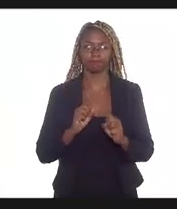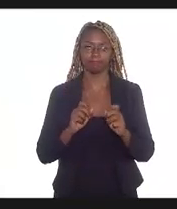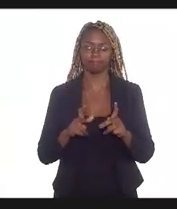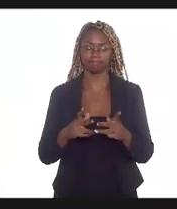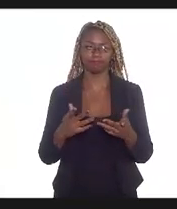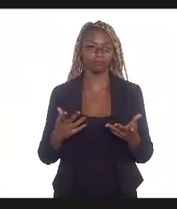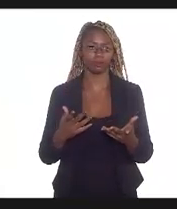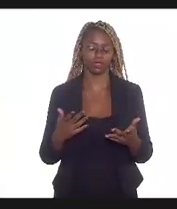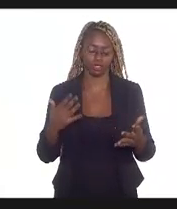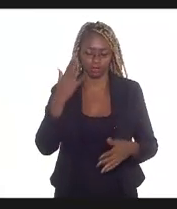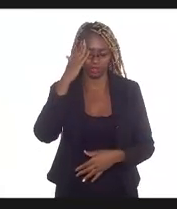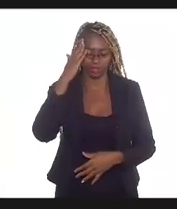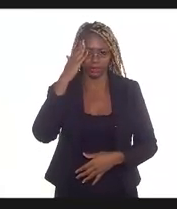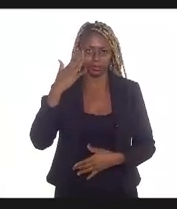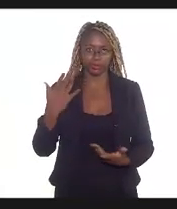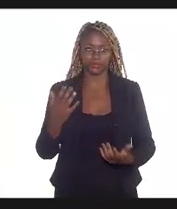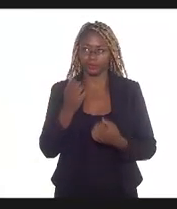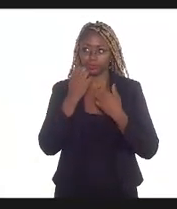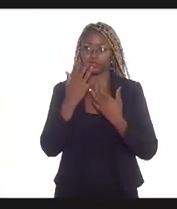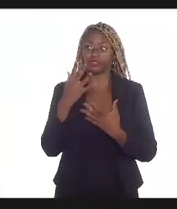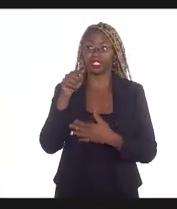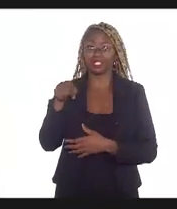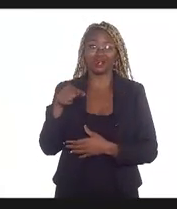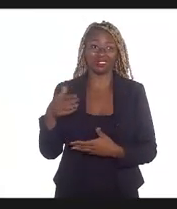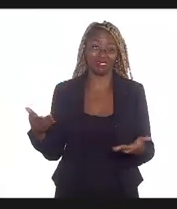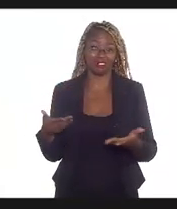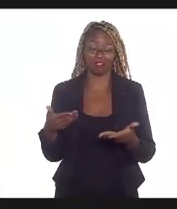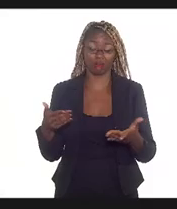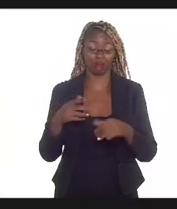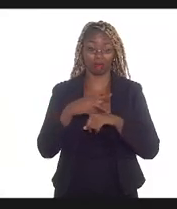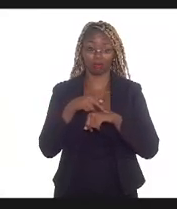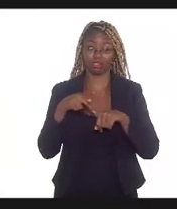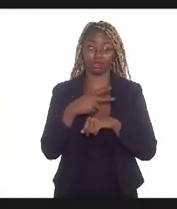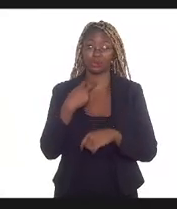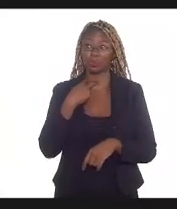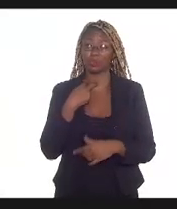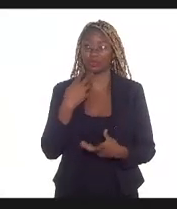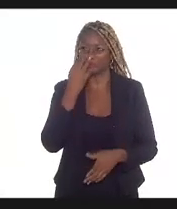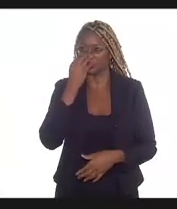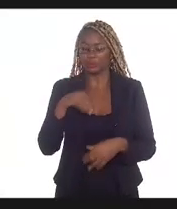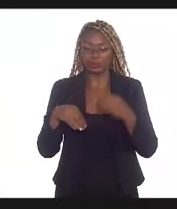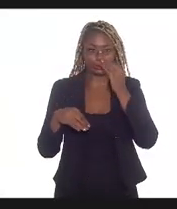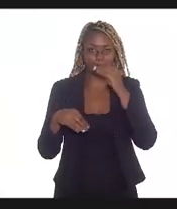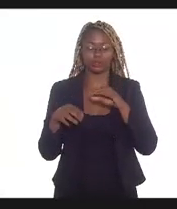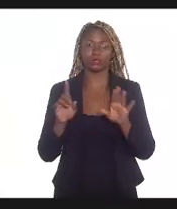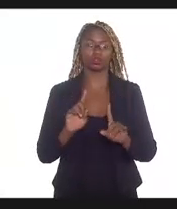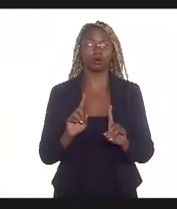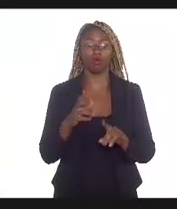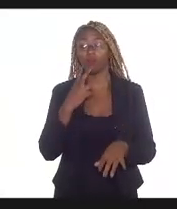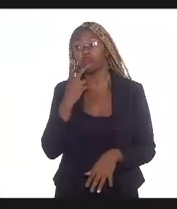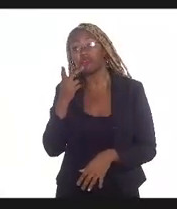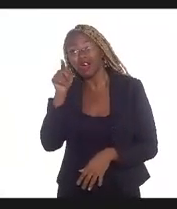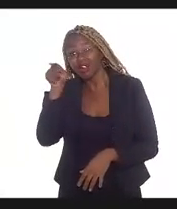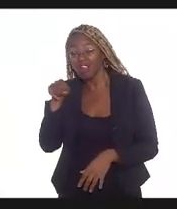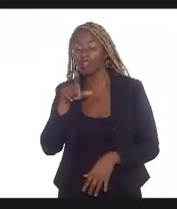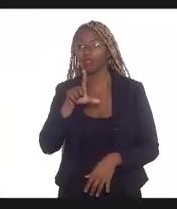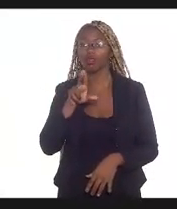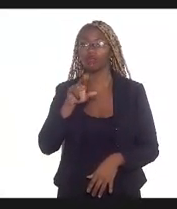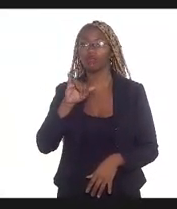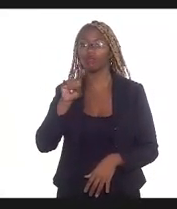não pode ser enfrentado de qualquer maneira. Então, fica aqui o nosso registro. Eu me refiro ao comediante Paulo Gustavo. O deputado Luiz